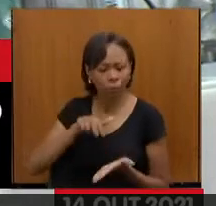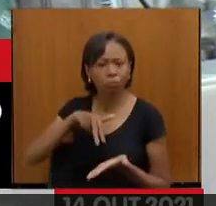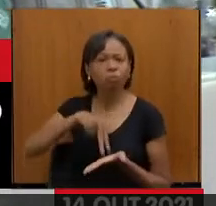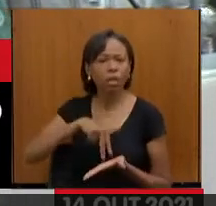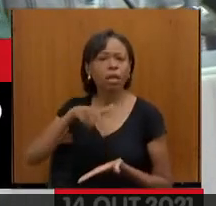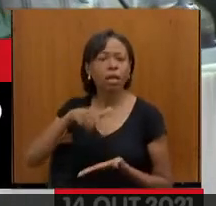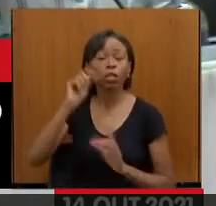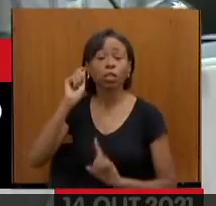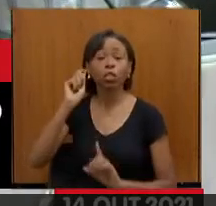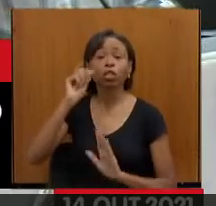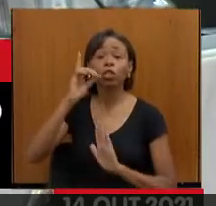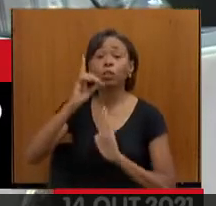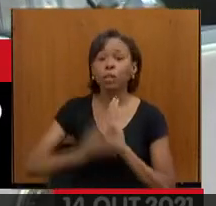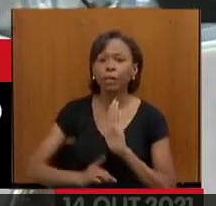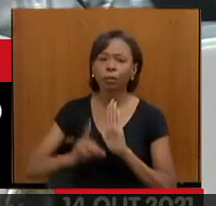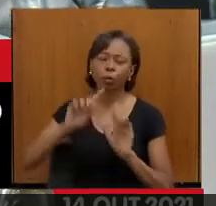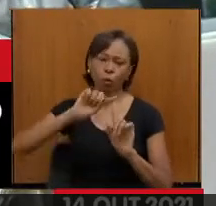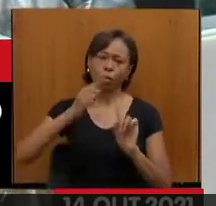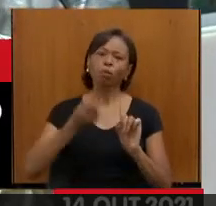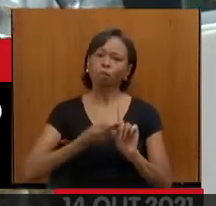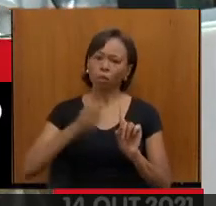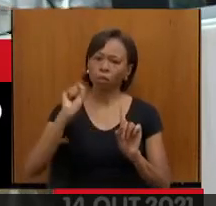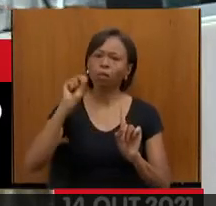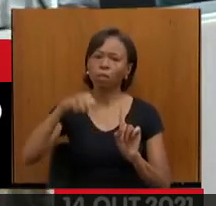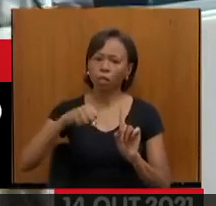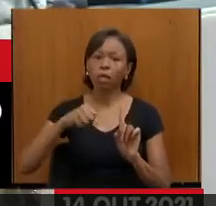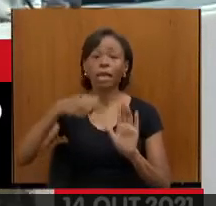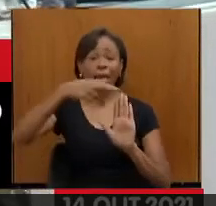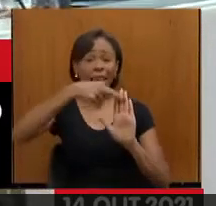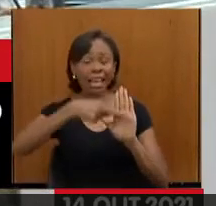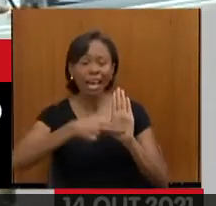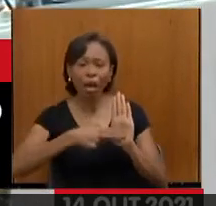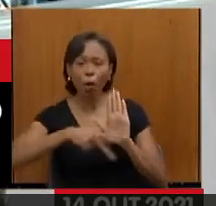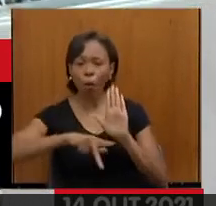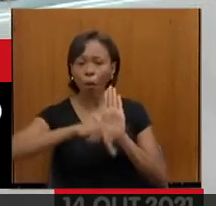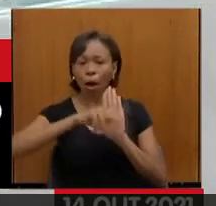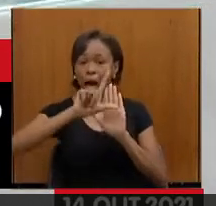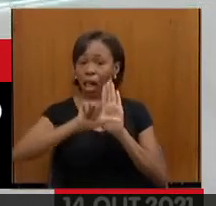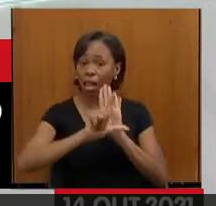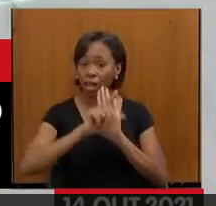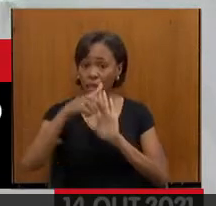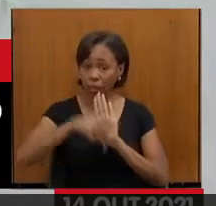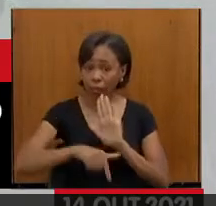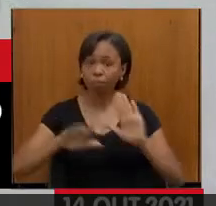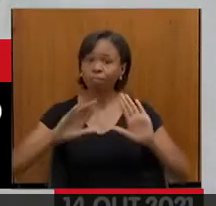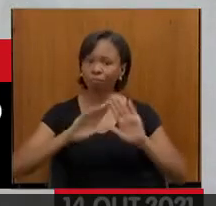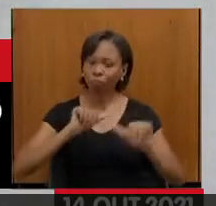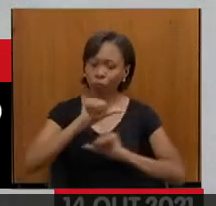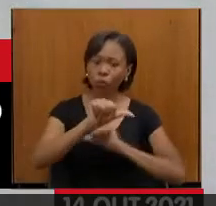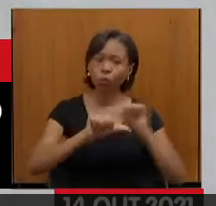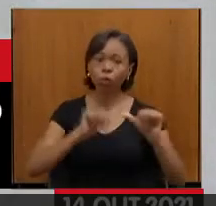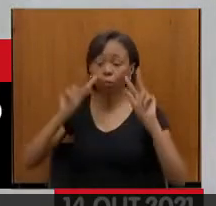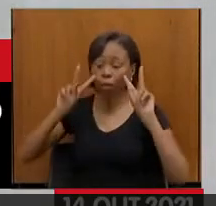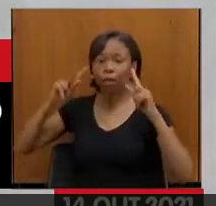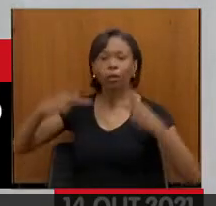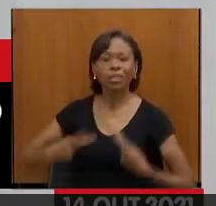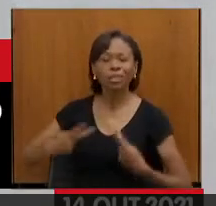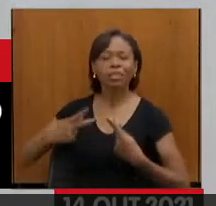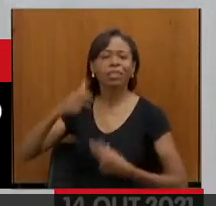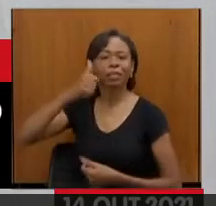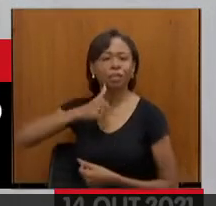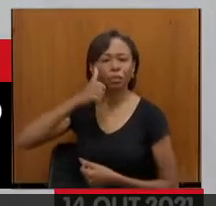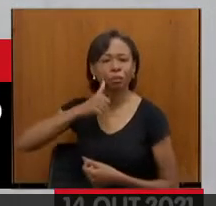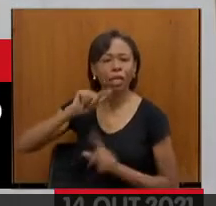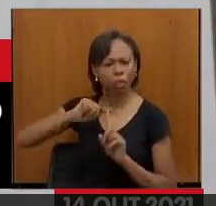da casa e a regra interna da Assembleia para que as mulheres pudessem ser reconhecidas como que são e que a gravidez